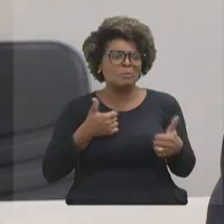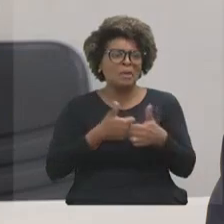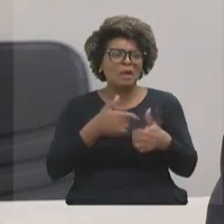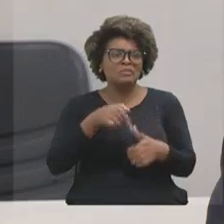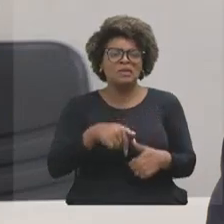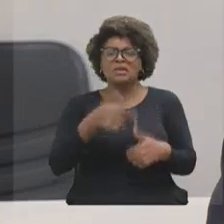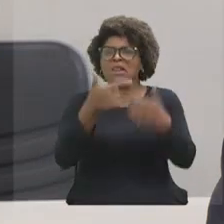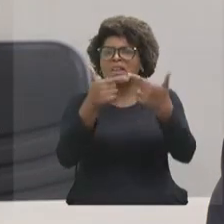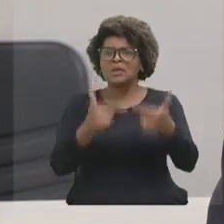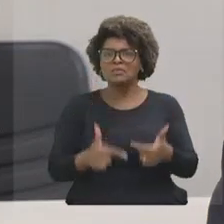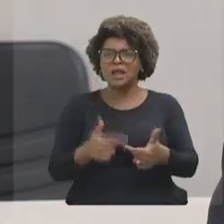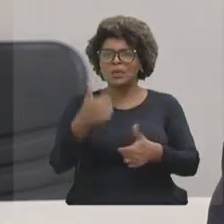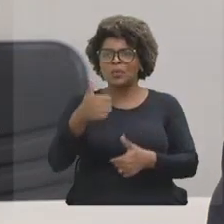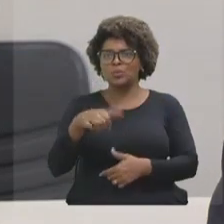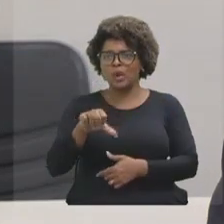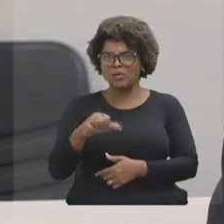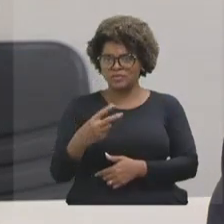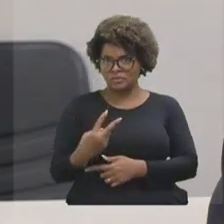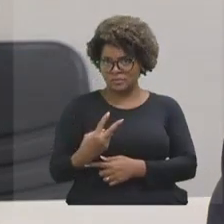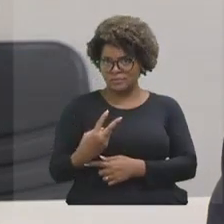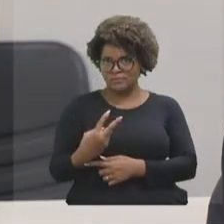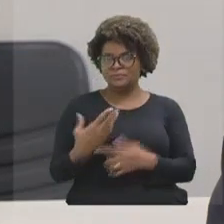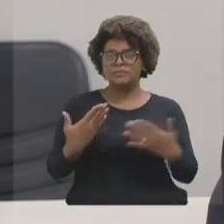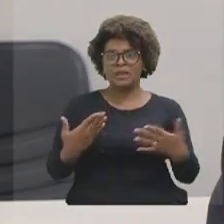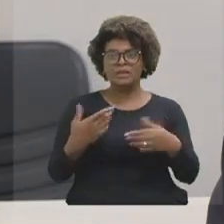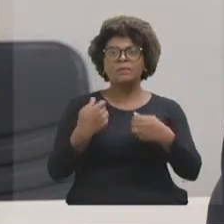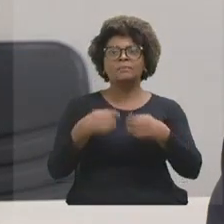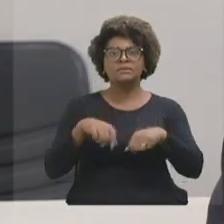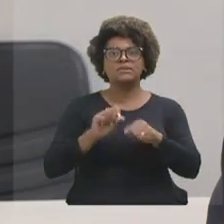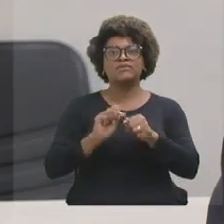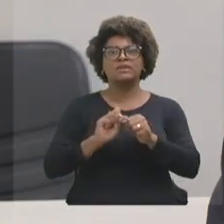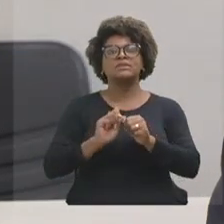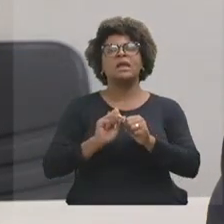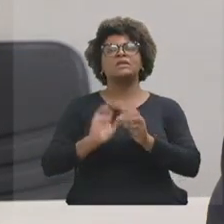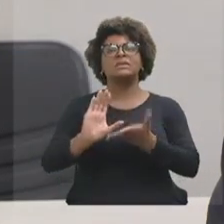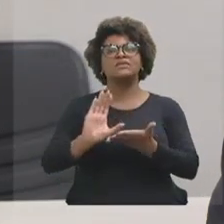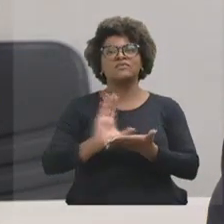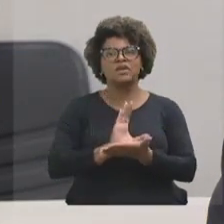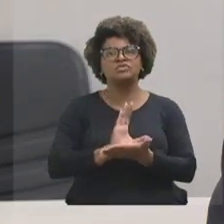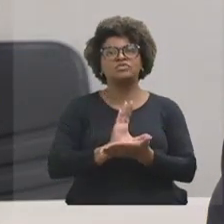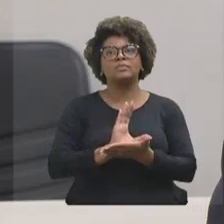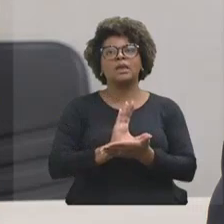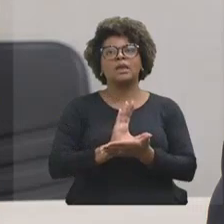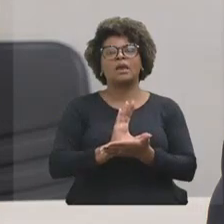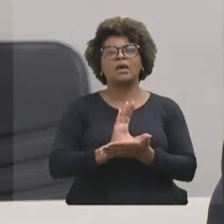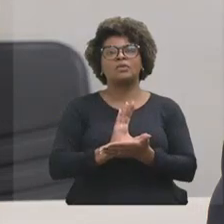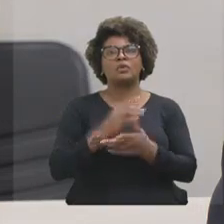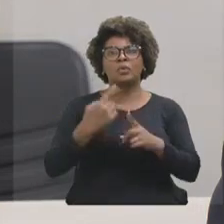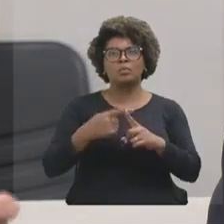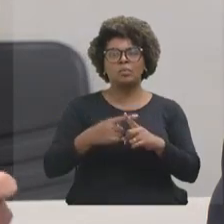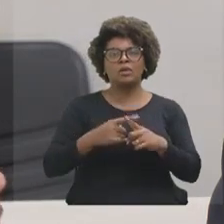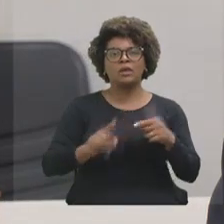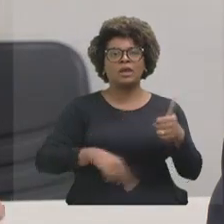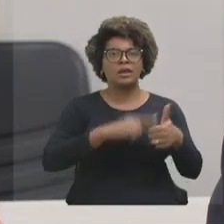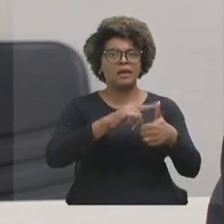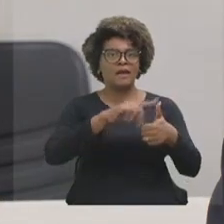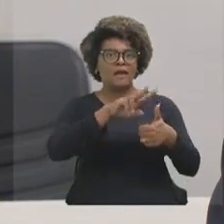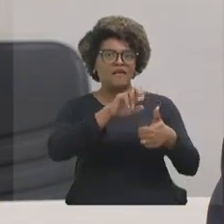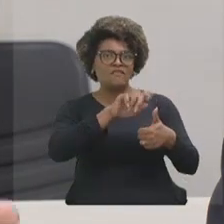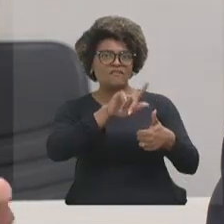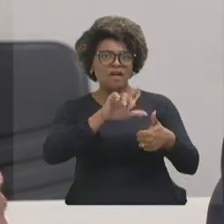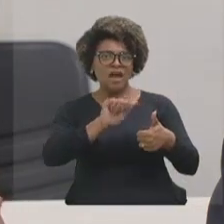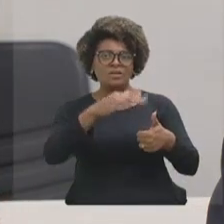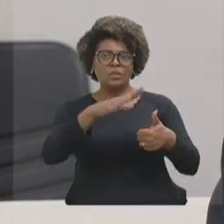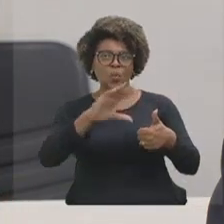tá fazendo este investimento pesado e aí é importante que Vale do Aço leste leste